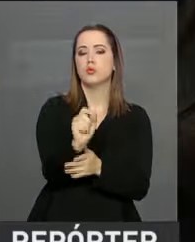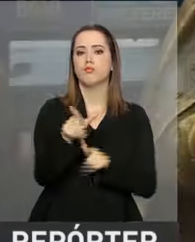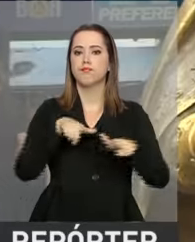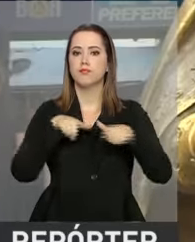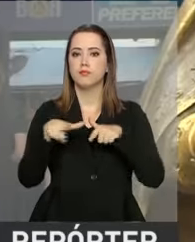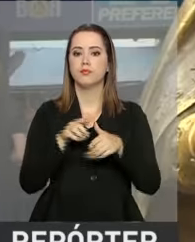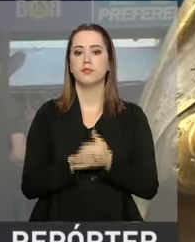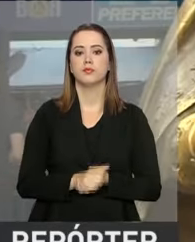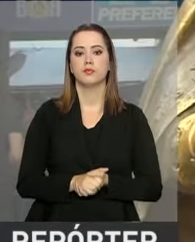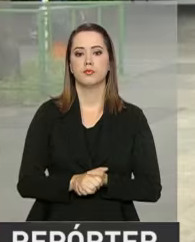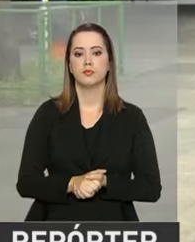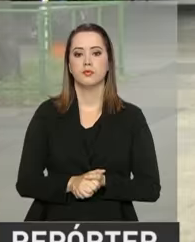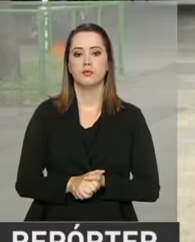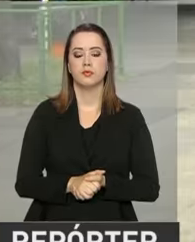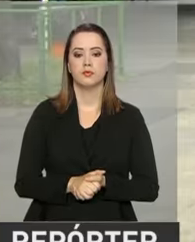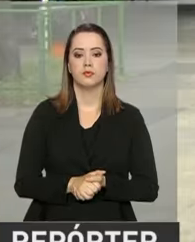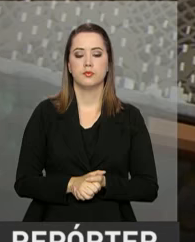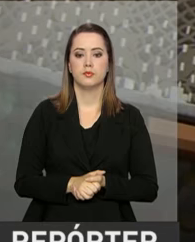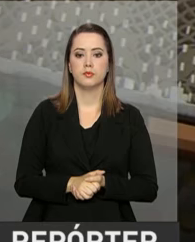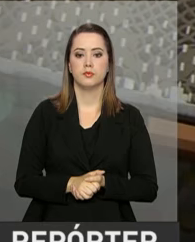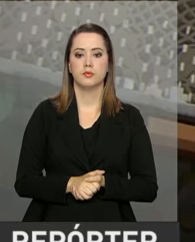isso.